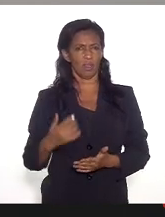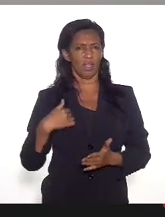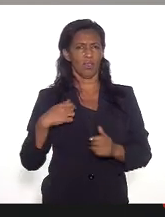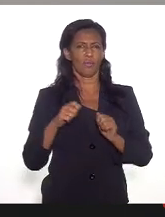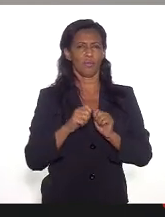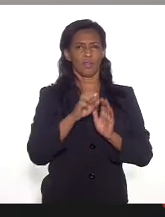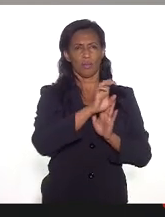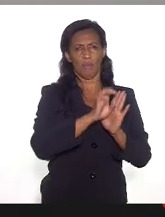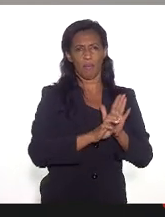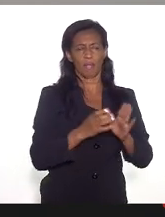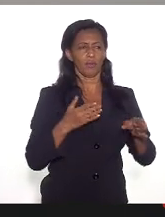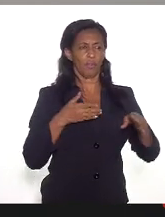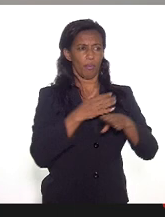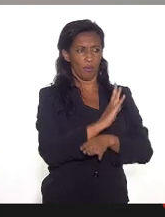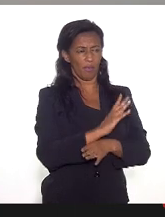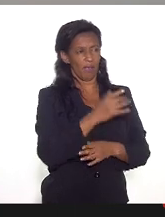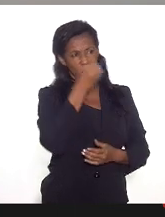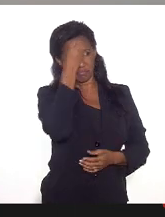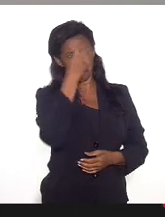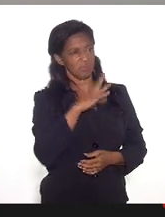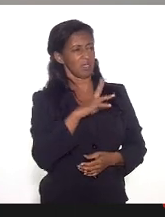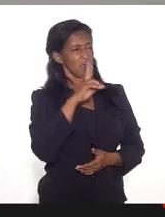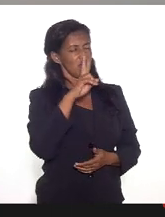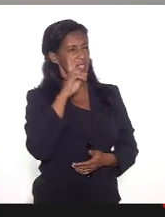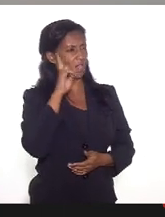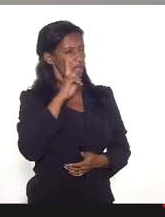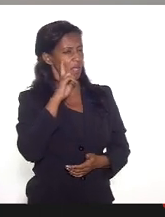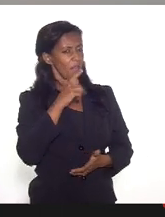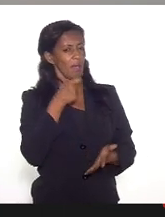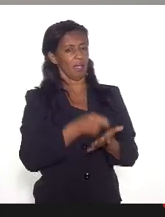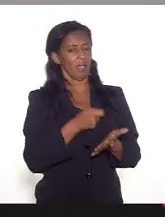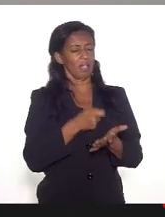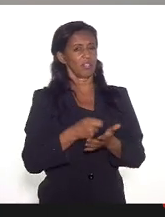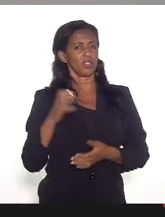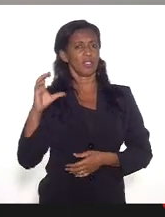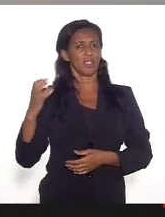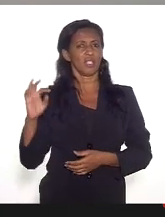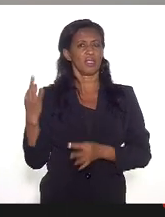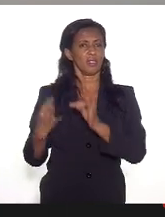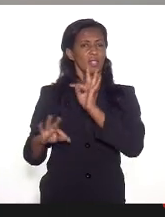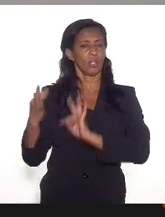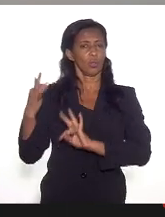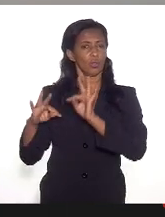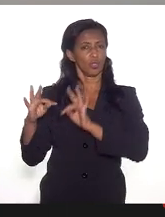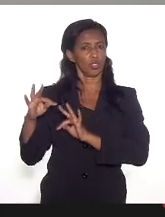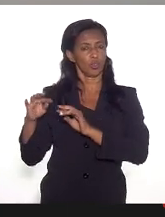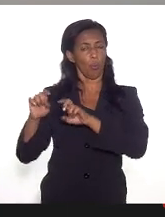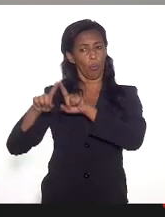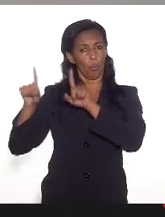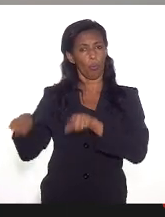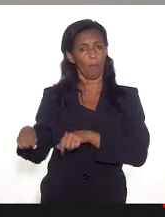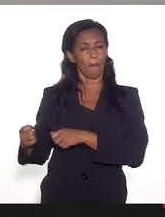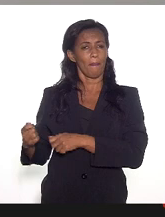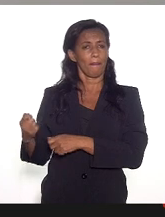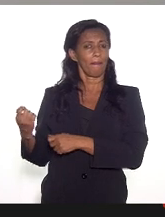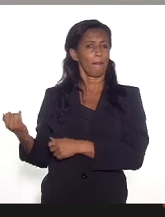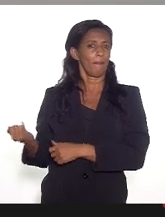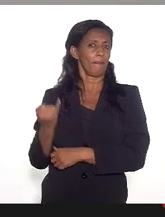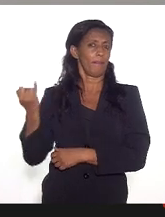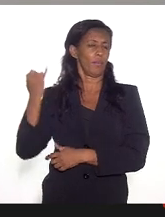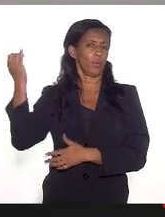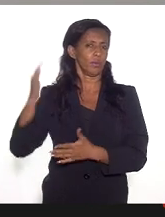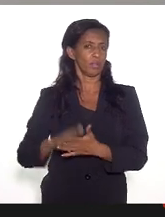emenda que foi aprovada, Mauro Osório, não sei se você se lembra, para garantir a área de ciência e tecnologia como um dos eixos estratégicos para o desenvolvimento, ou